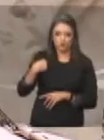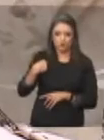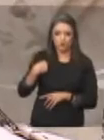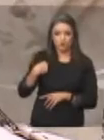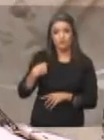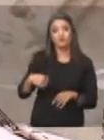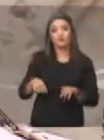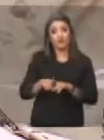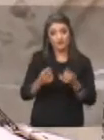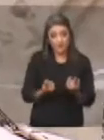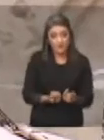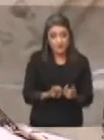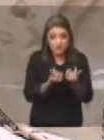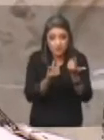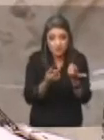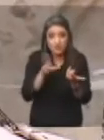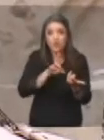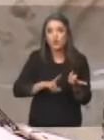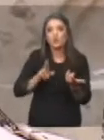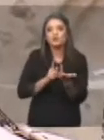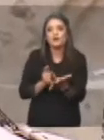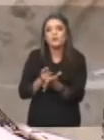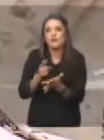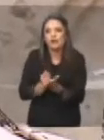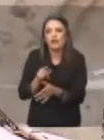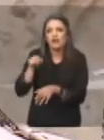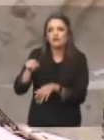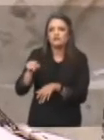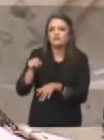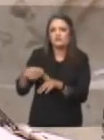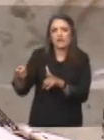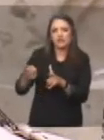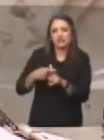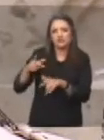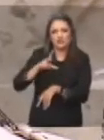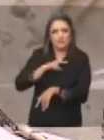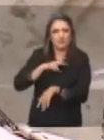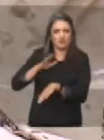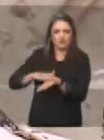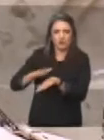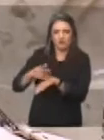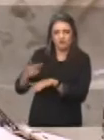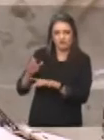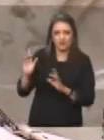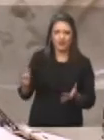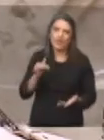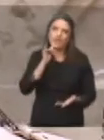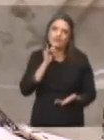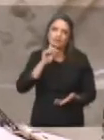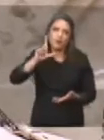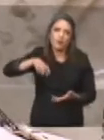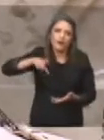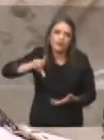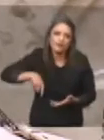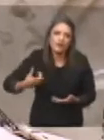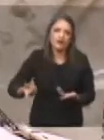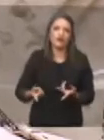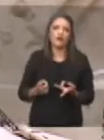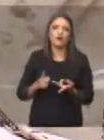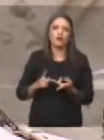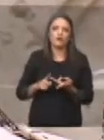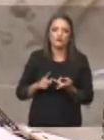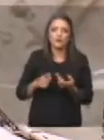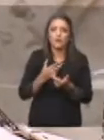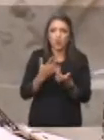e que esses valores eram utilizados para pagar contas pessoais do deputado e do gabinete, como, por exemplo, faturas de cartão de crédito e eventual saldo